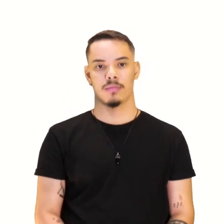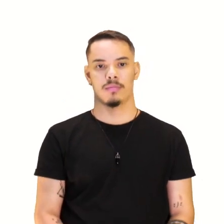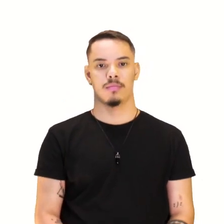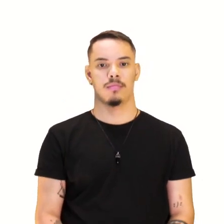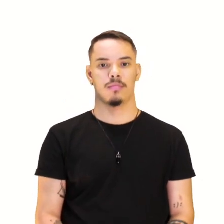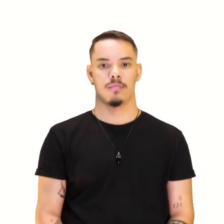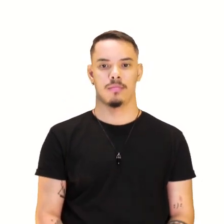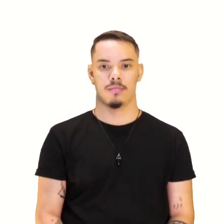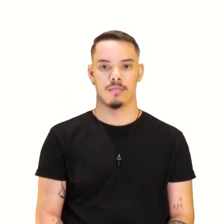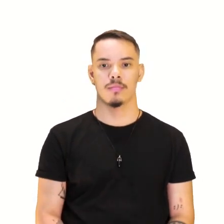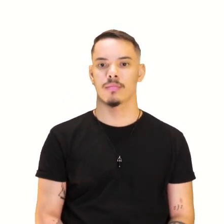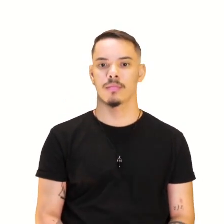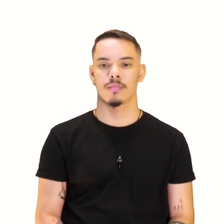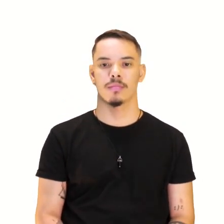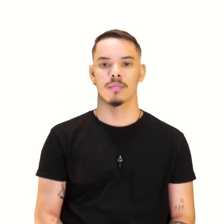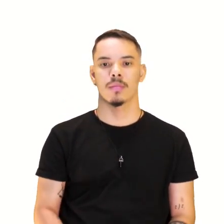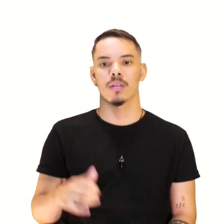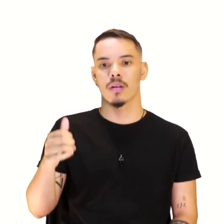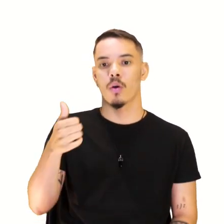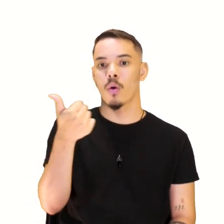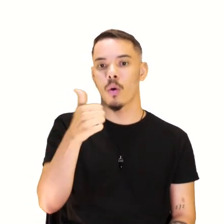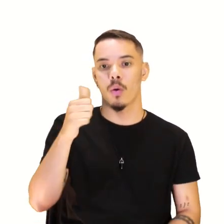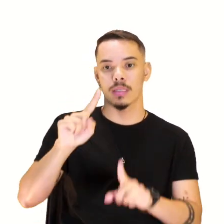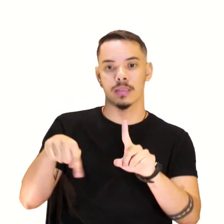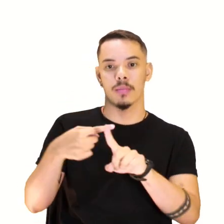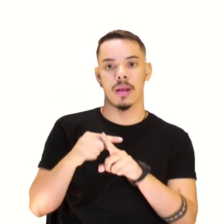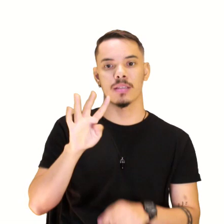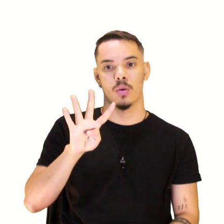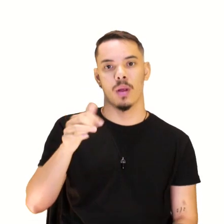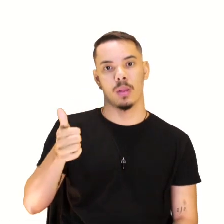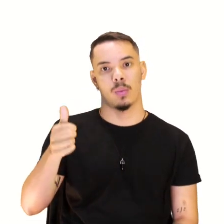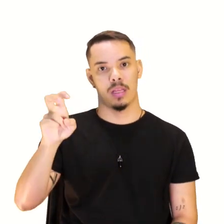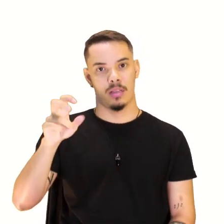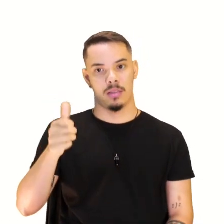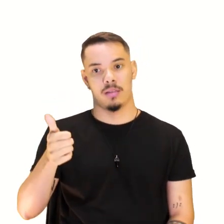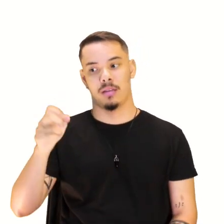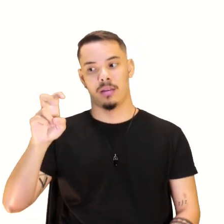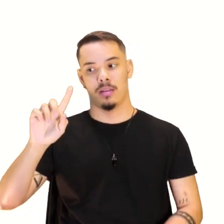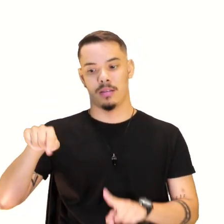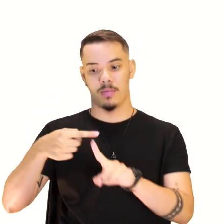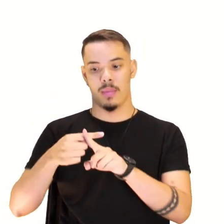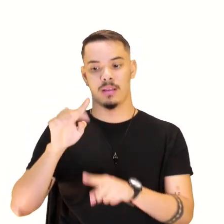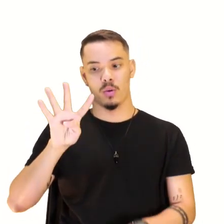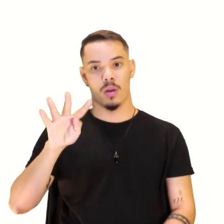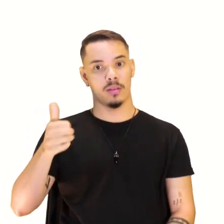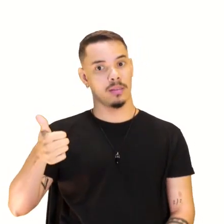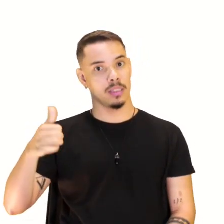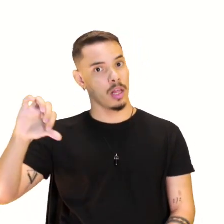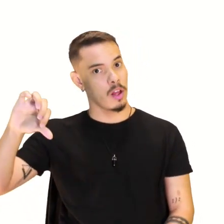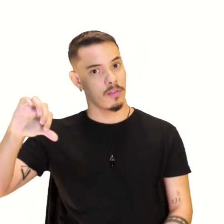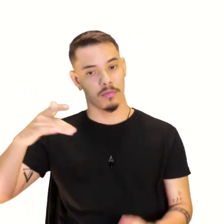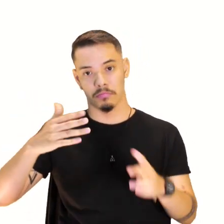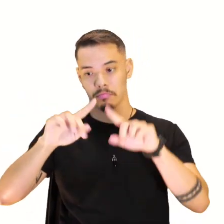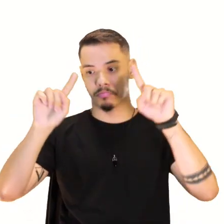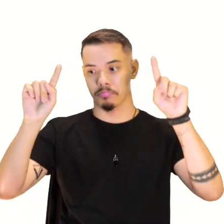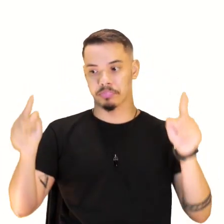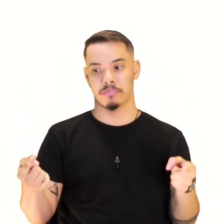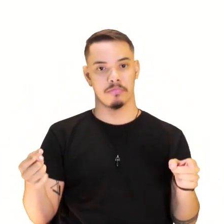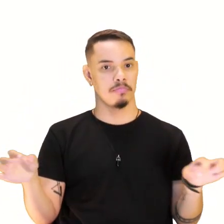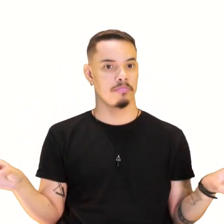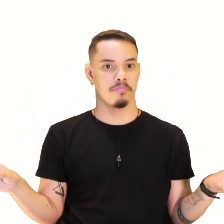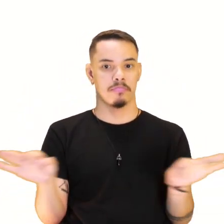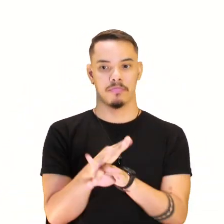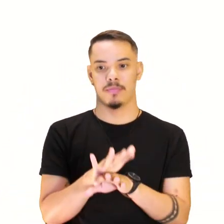Isso. 11 mais 4? 15. 15 mais 4? 19. E fechou. Acabou-se. Beleza. Agora, se dissesse determine os 5